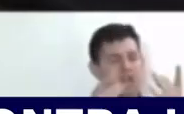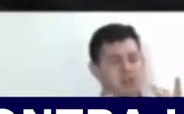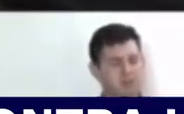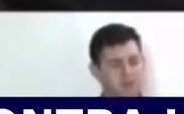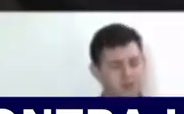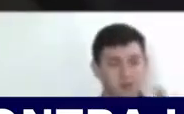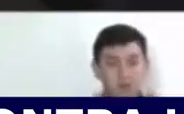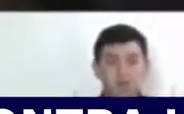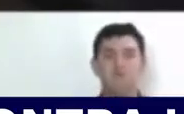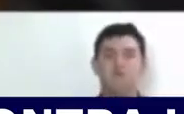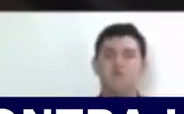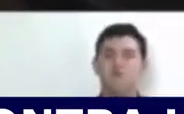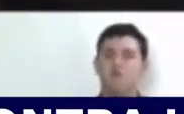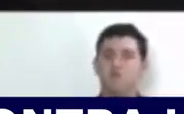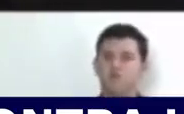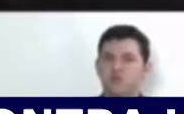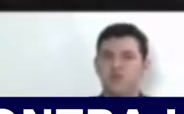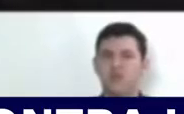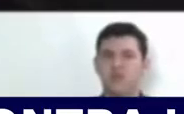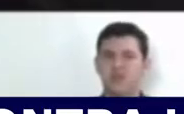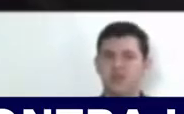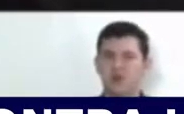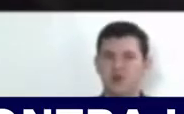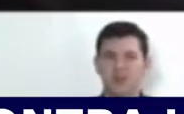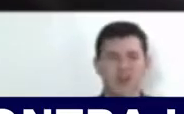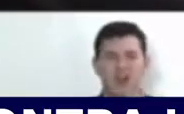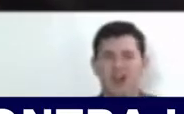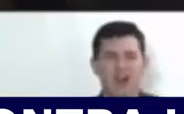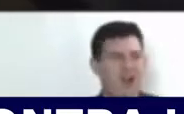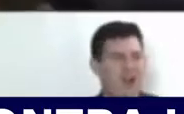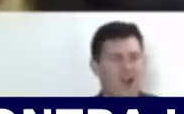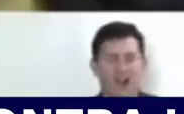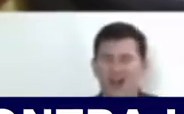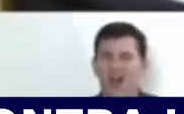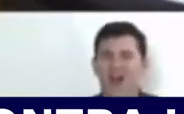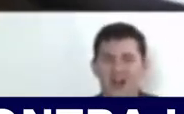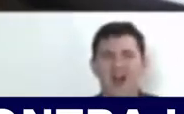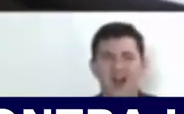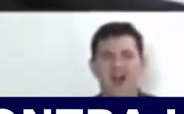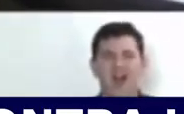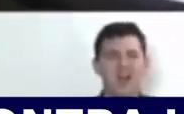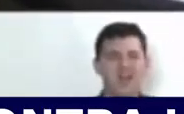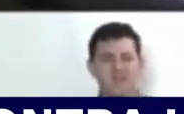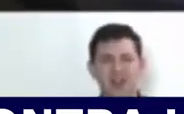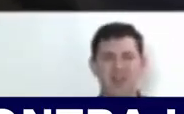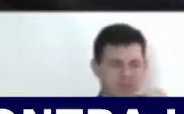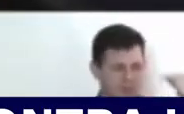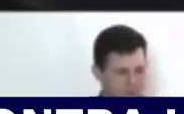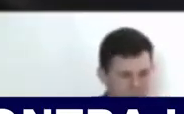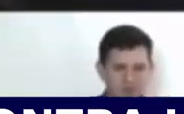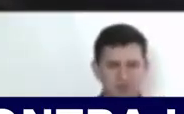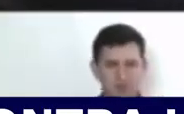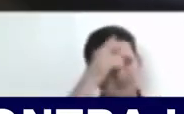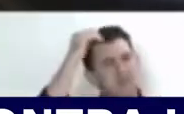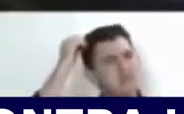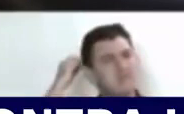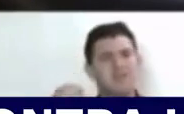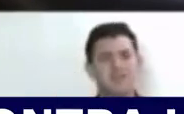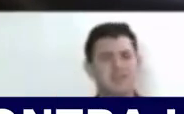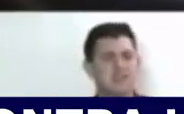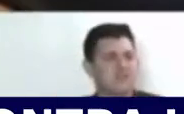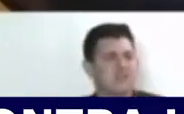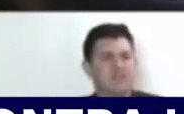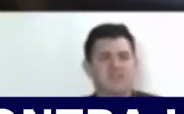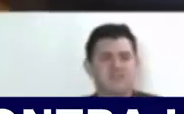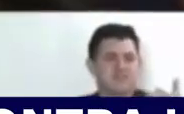dos autos. Agora, realmente me choca. Me choca tudo aquilo que se revela. E a defesa que se faz, pode